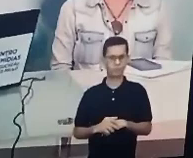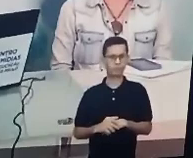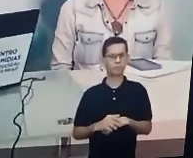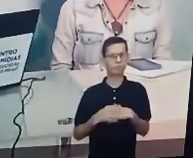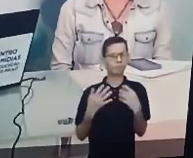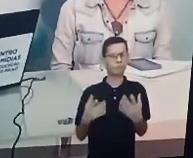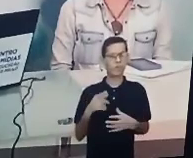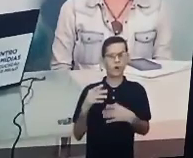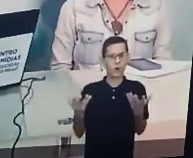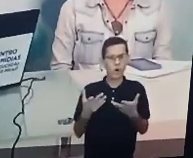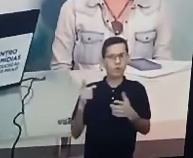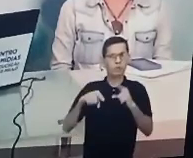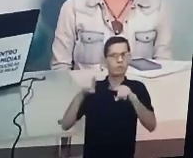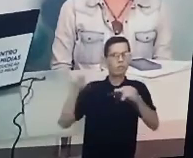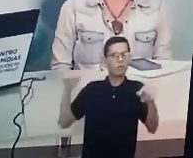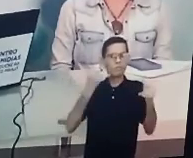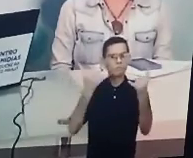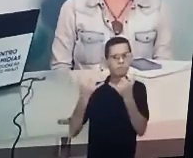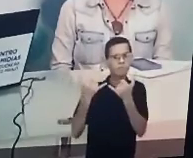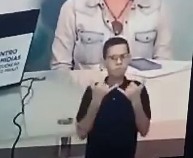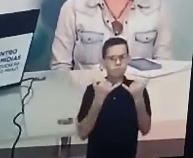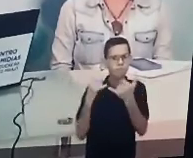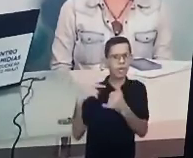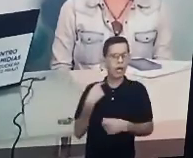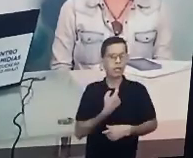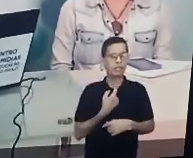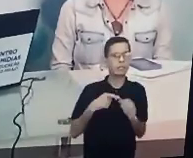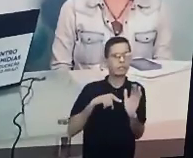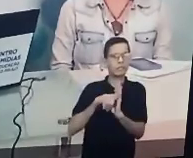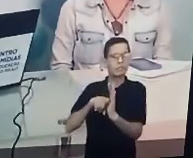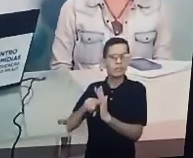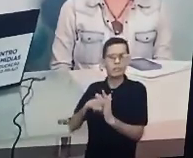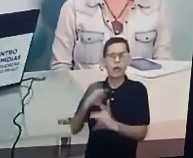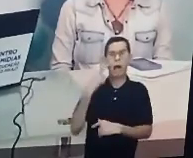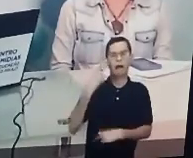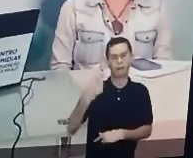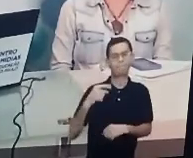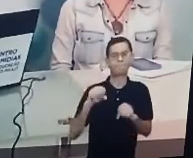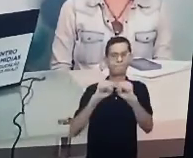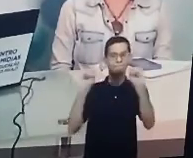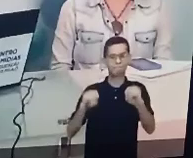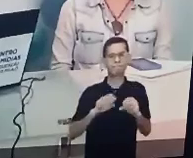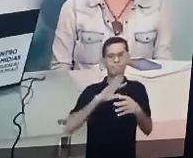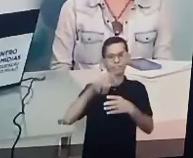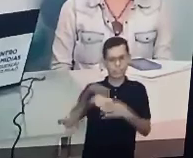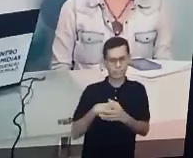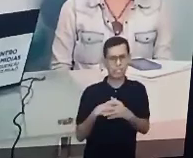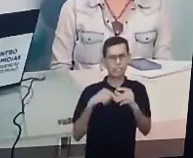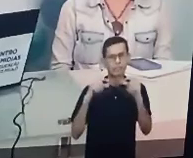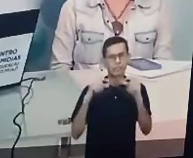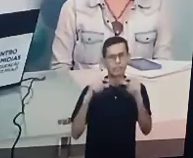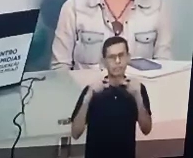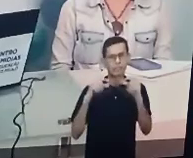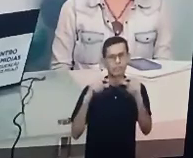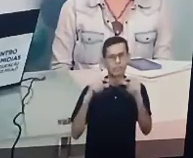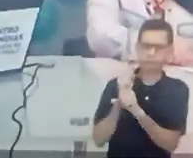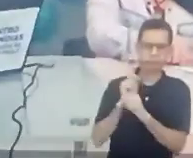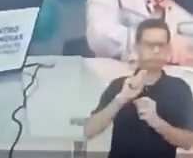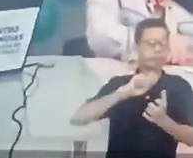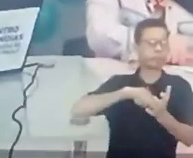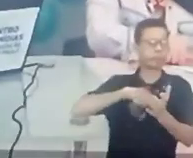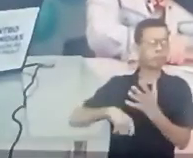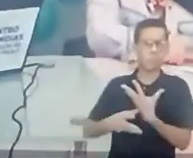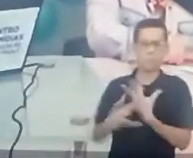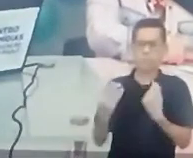ligar e questionar, a gente fez uma verificação do sistema, viu que o sistema estava com os requisitos corretos e que, de fato, estava com